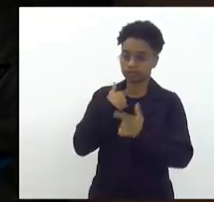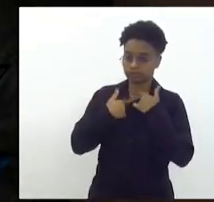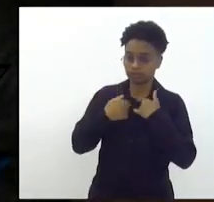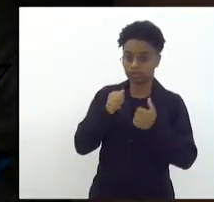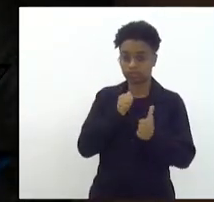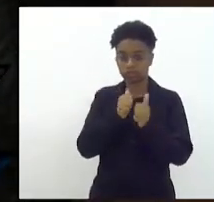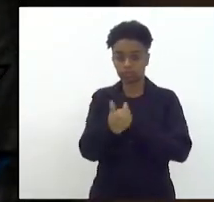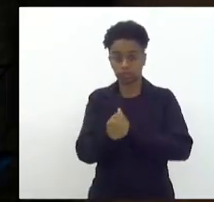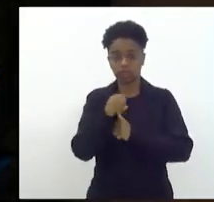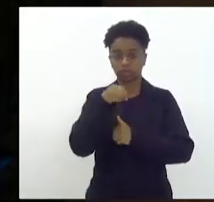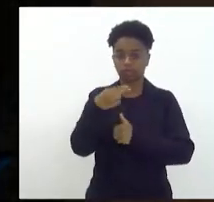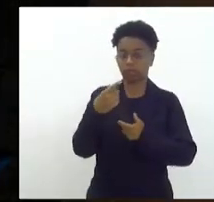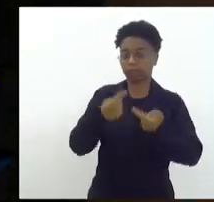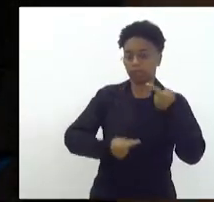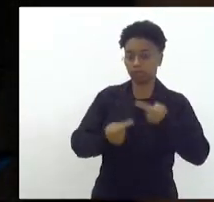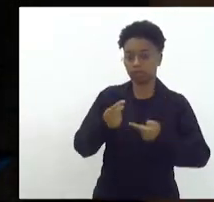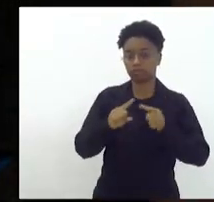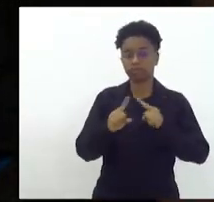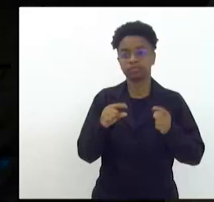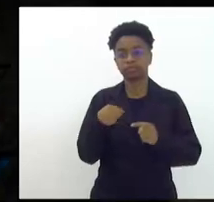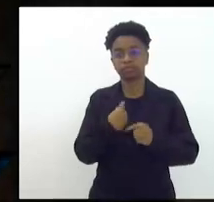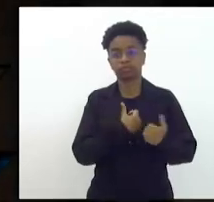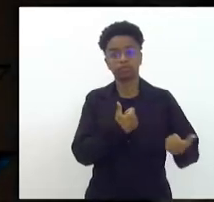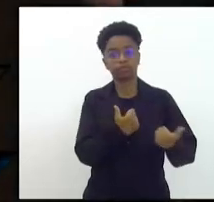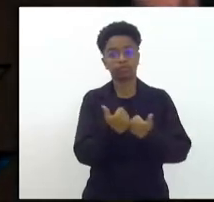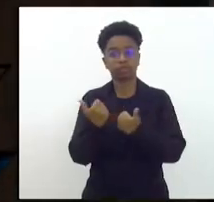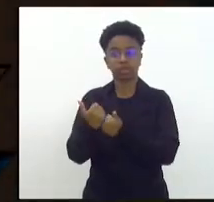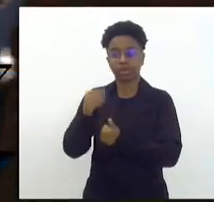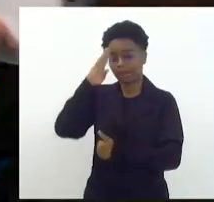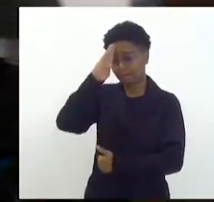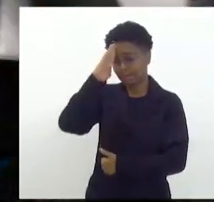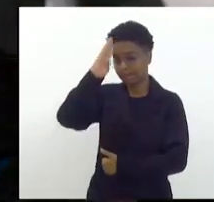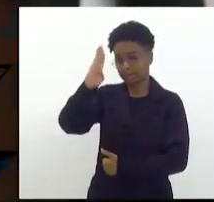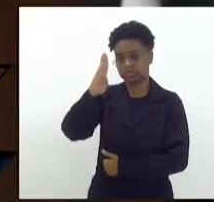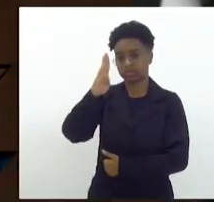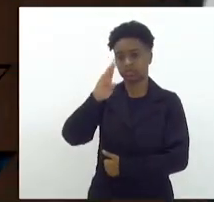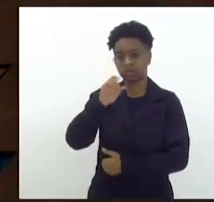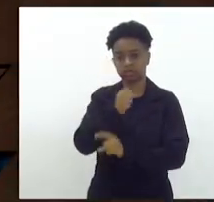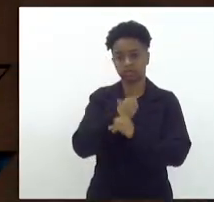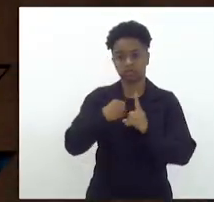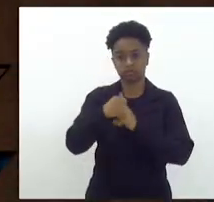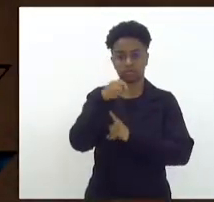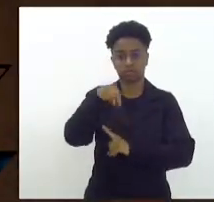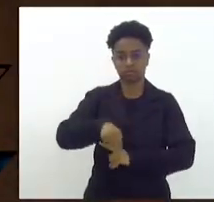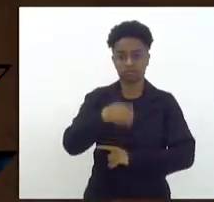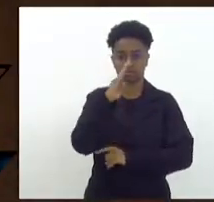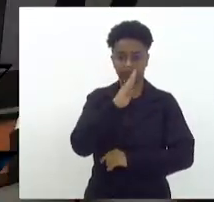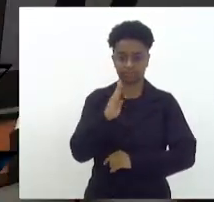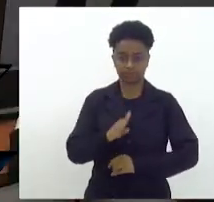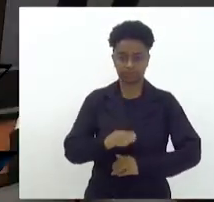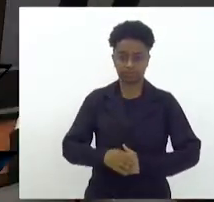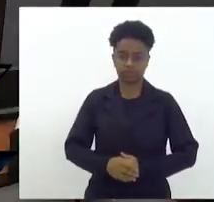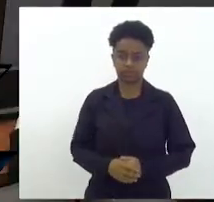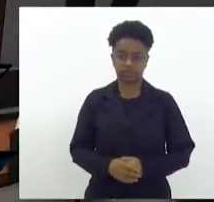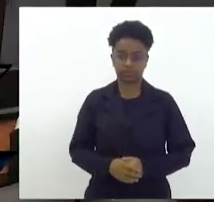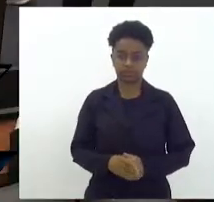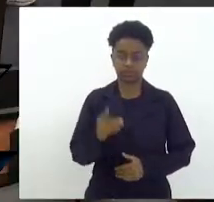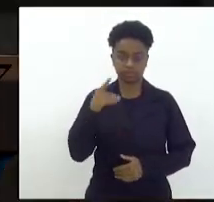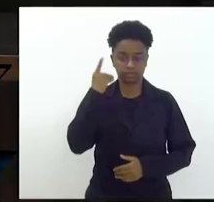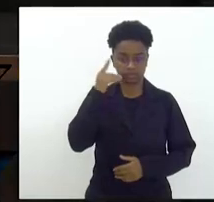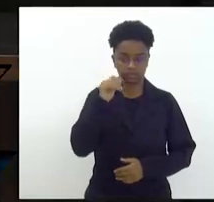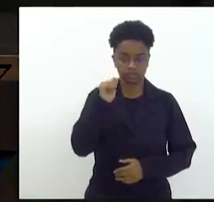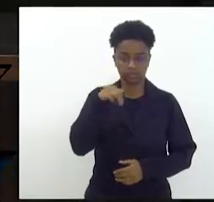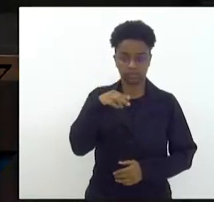seja na política a nossa contribuição é fundamental para a sociedade brasileira Deputado